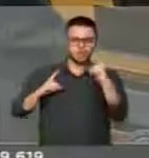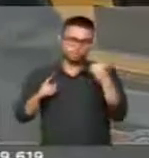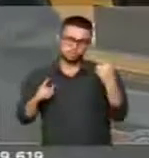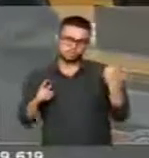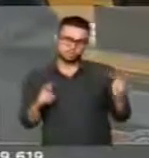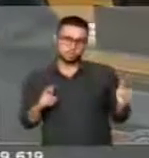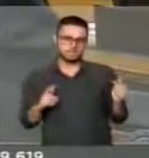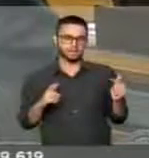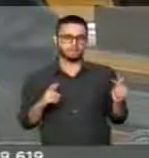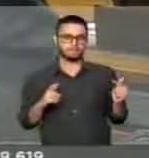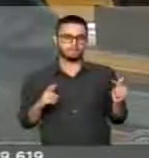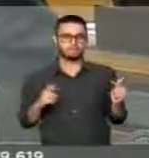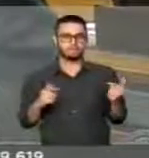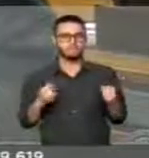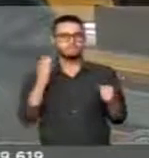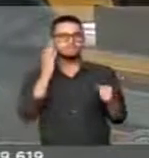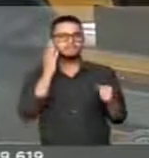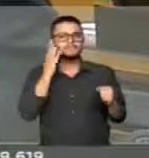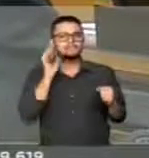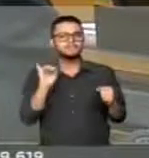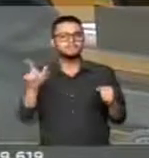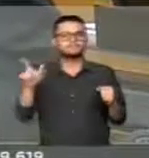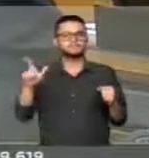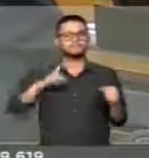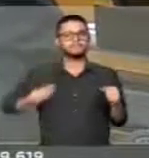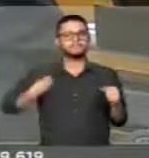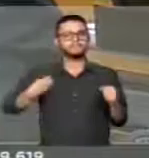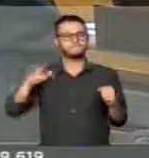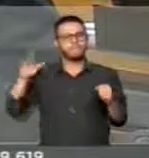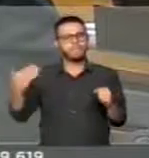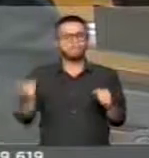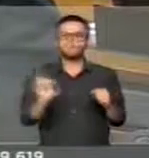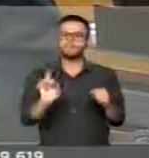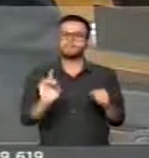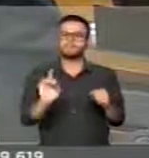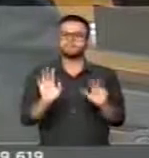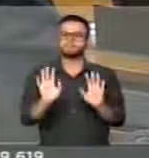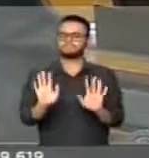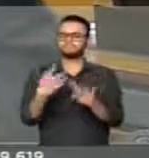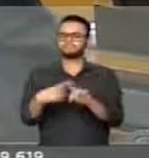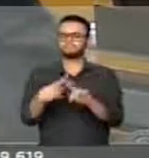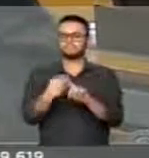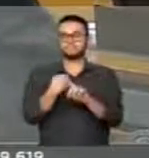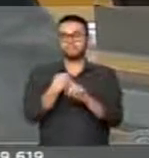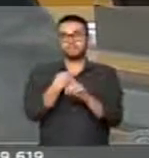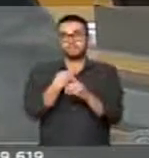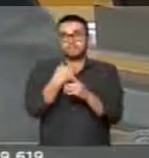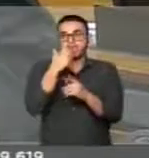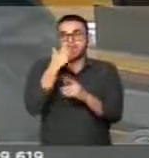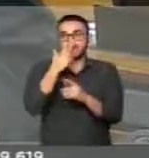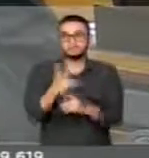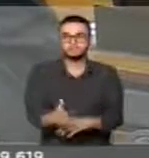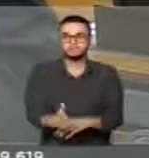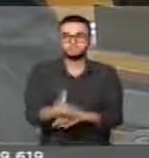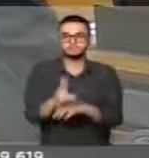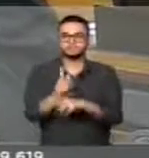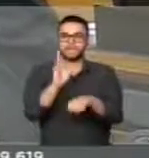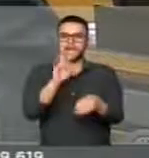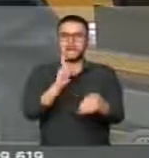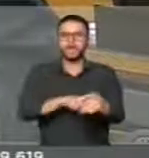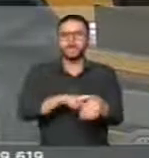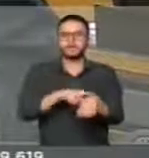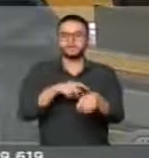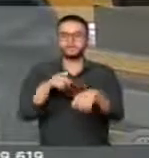se a conta de fato existia. Eu tenho para mim que quando a defesa se apega